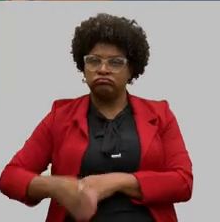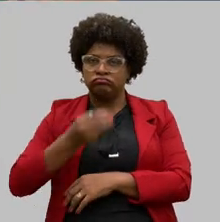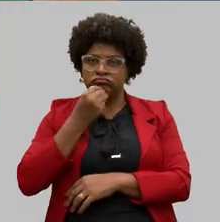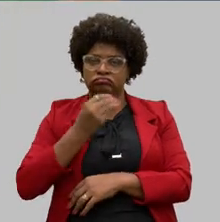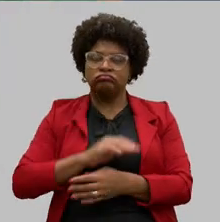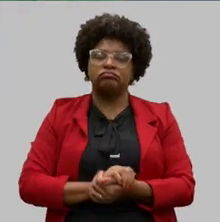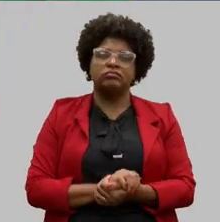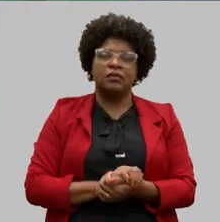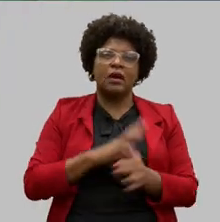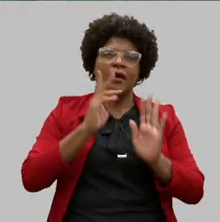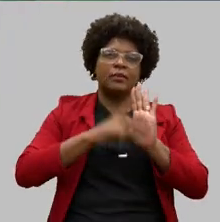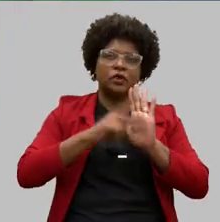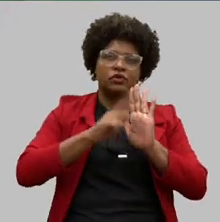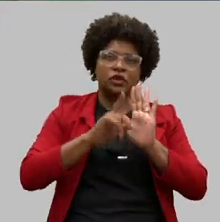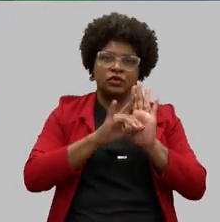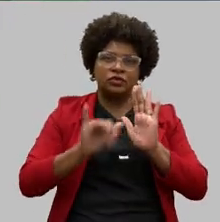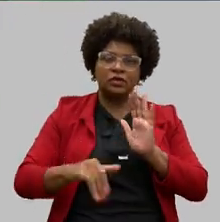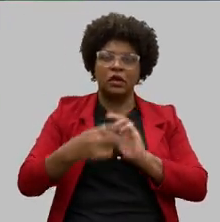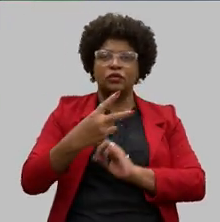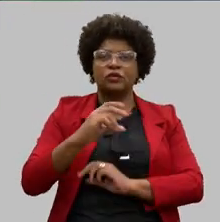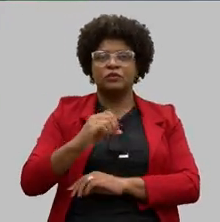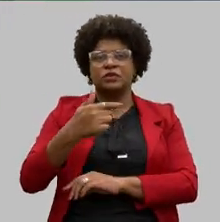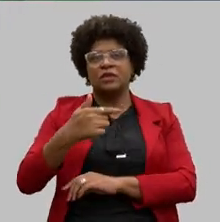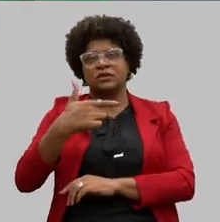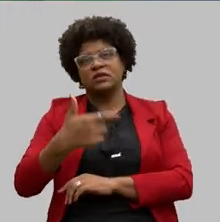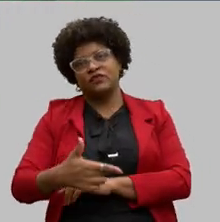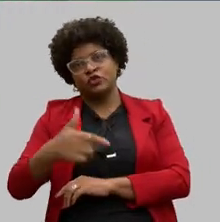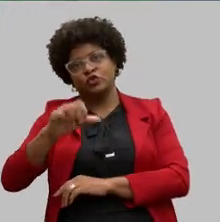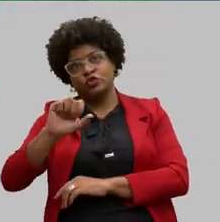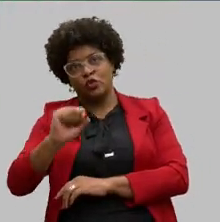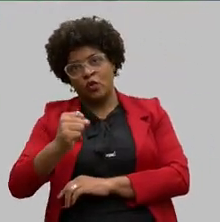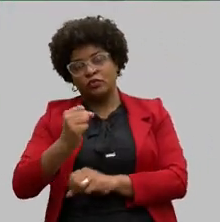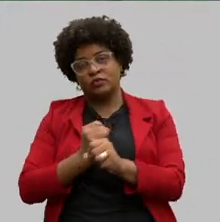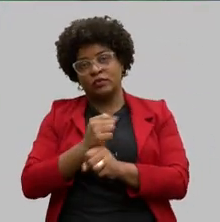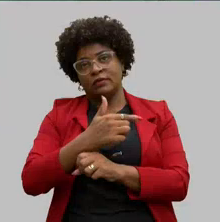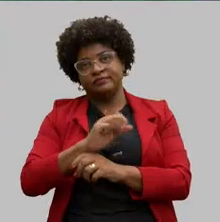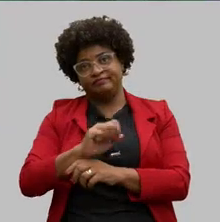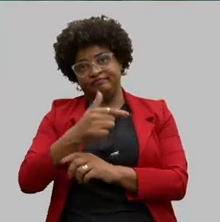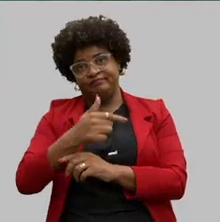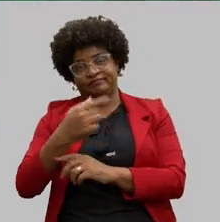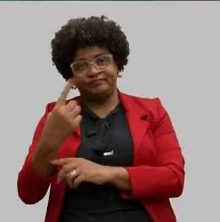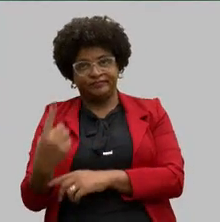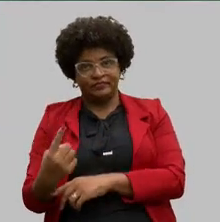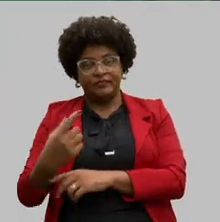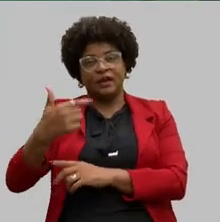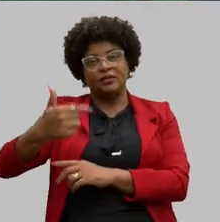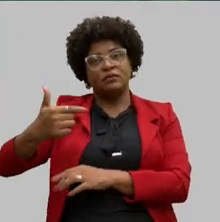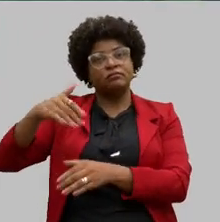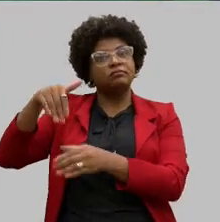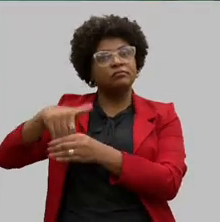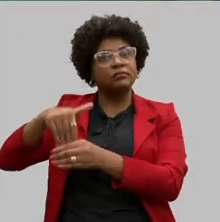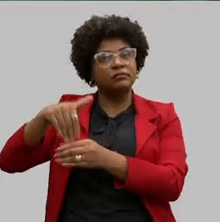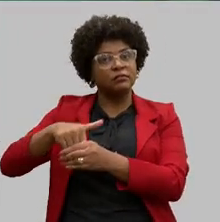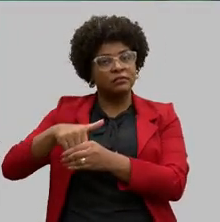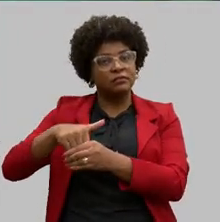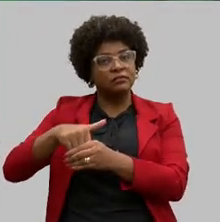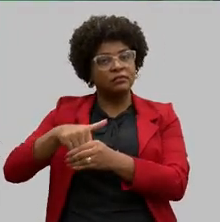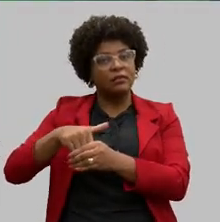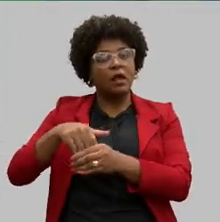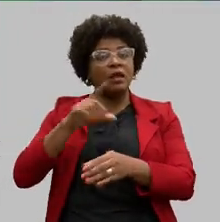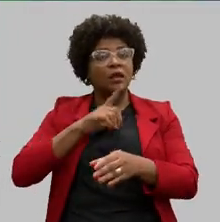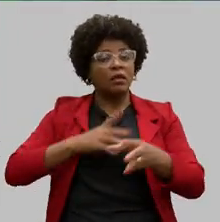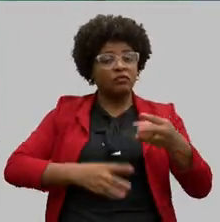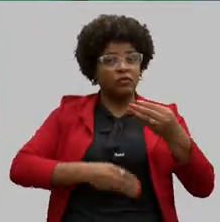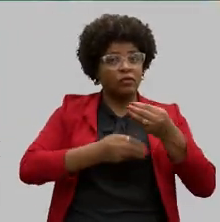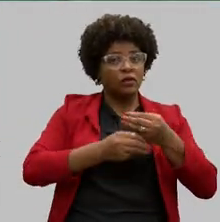lei número 2728 2021 em segundo turno aliás 2 162